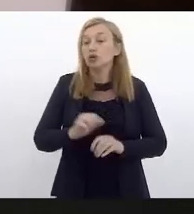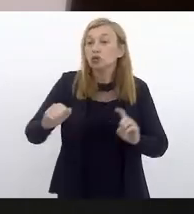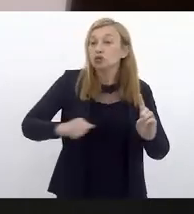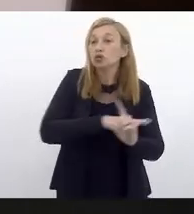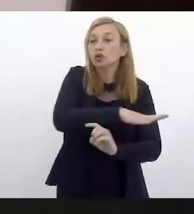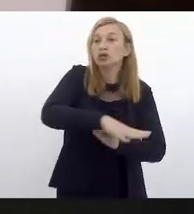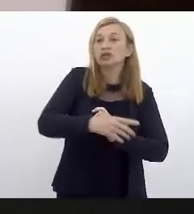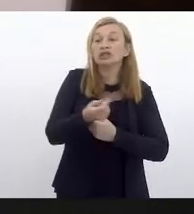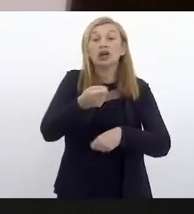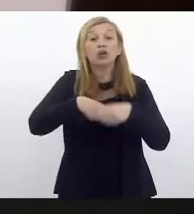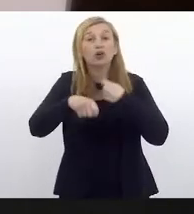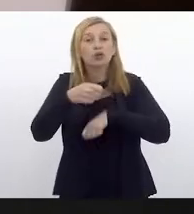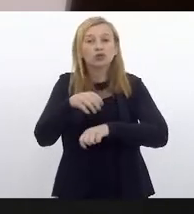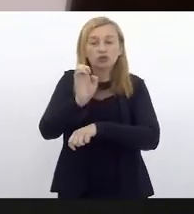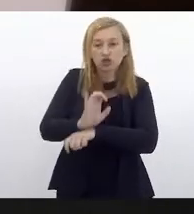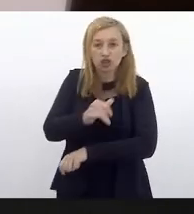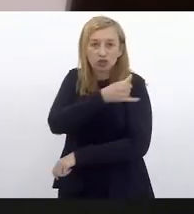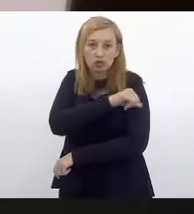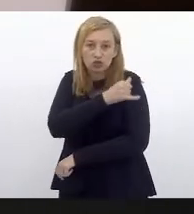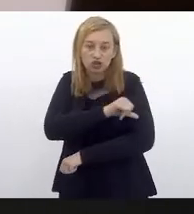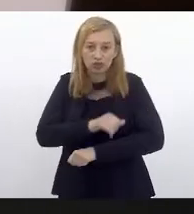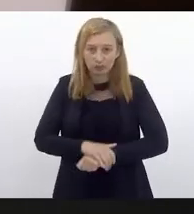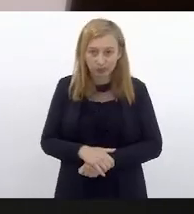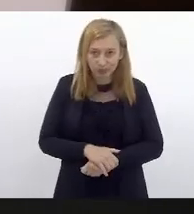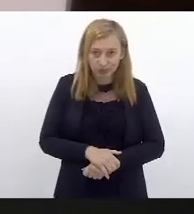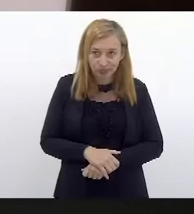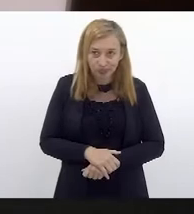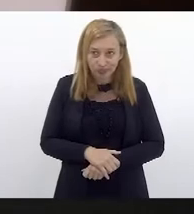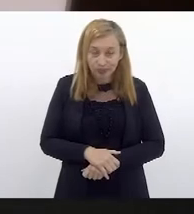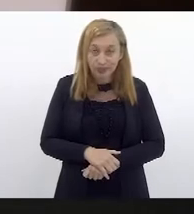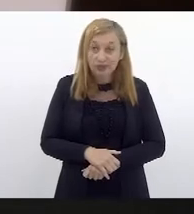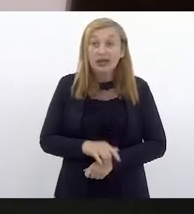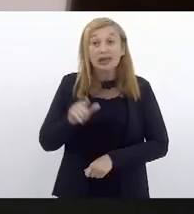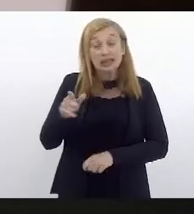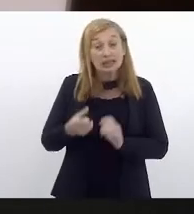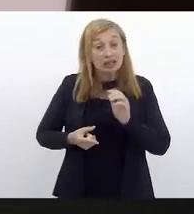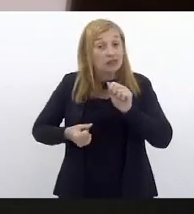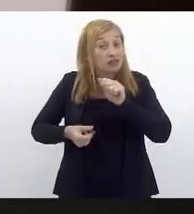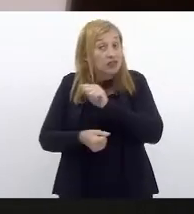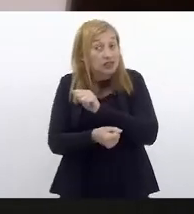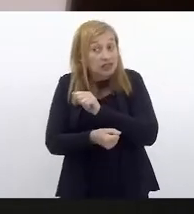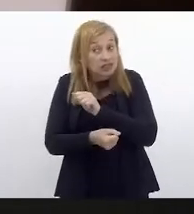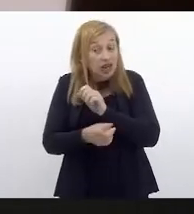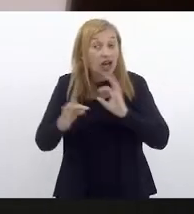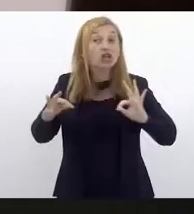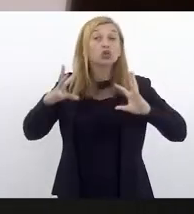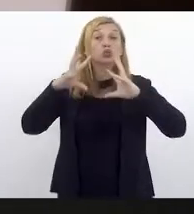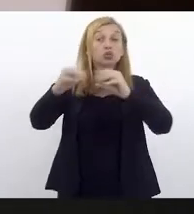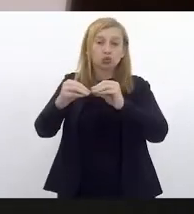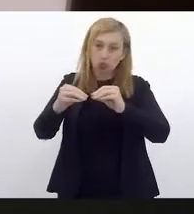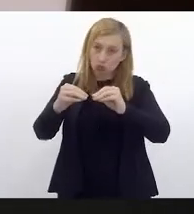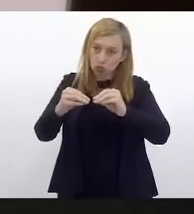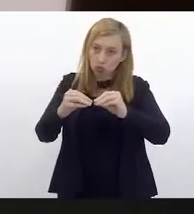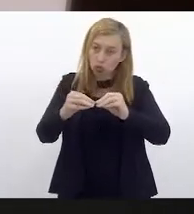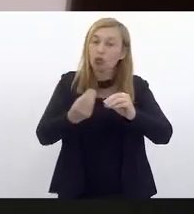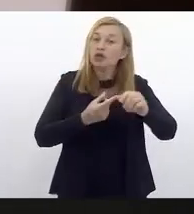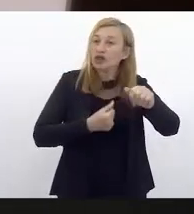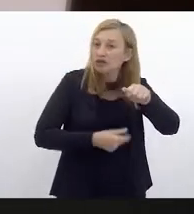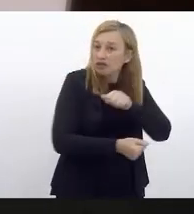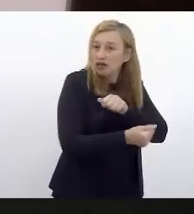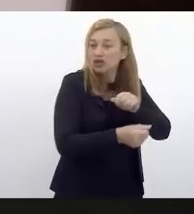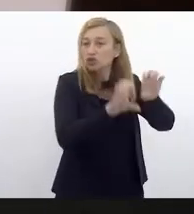social e econômico do Estado do Rio de Janeiro. Agora, nesse financiar, está tudo. Está o